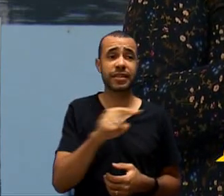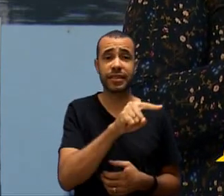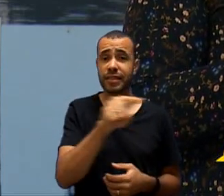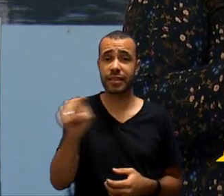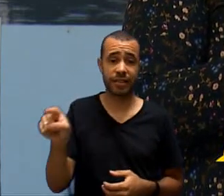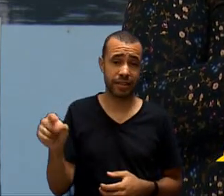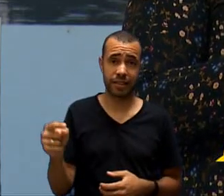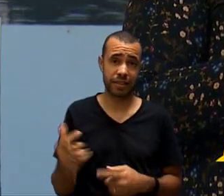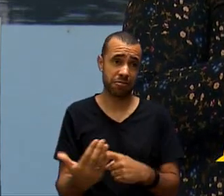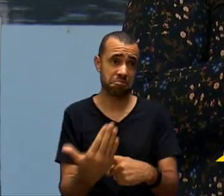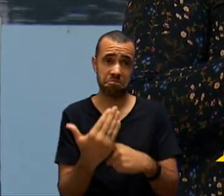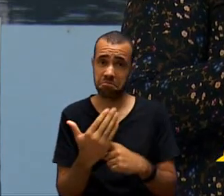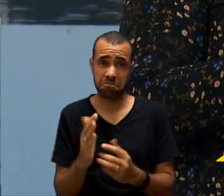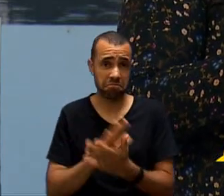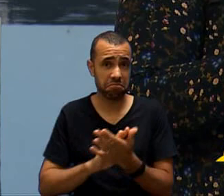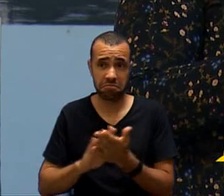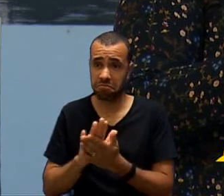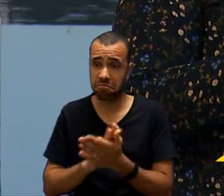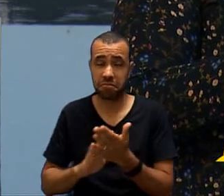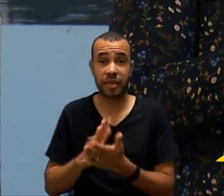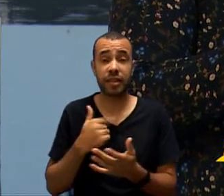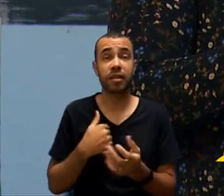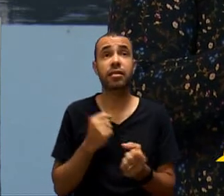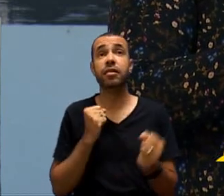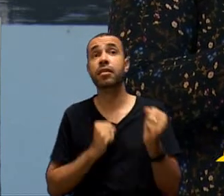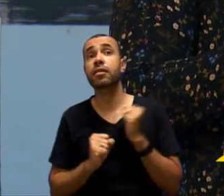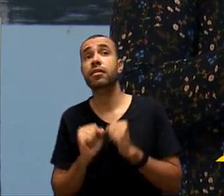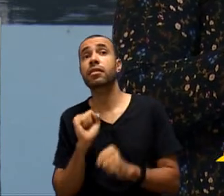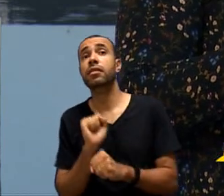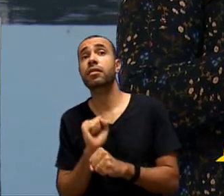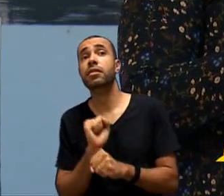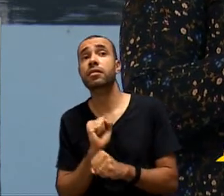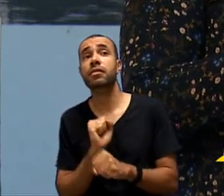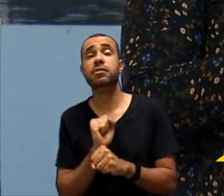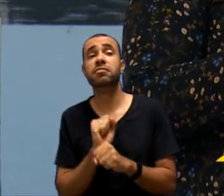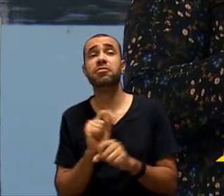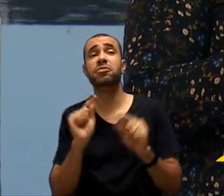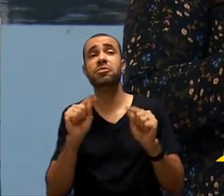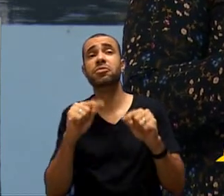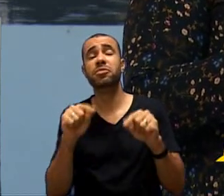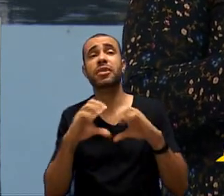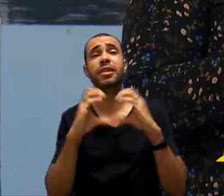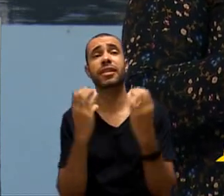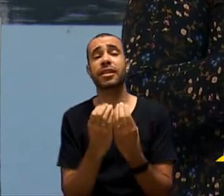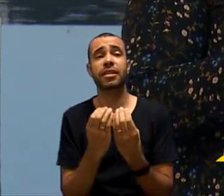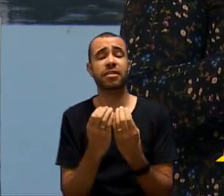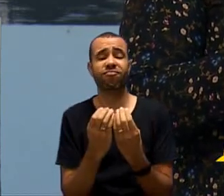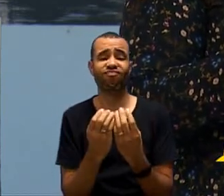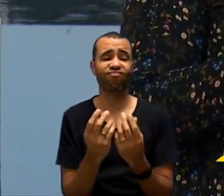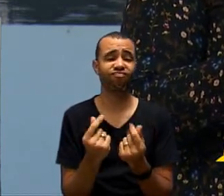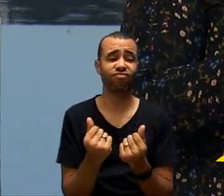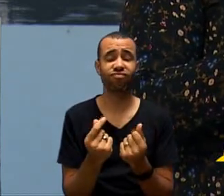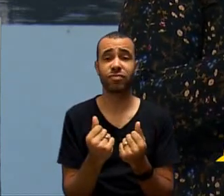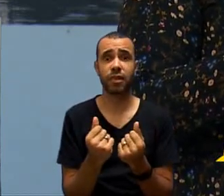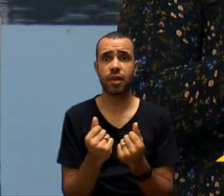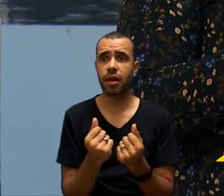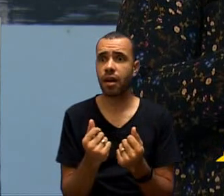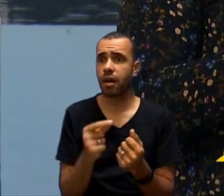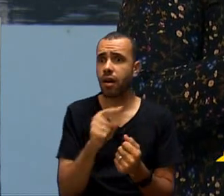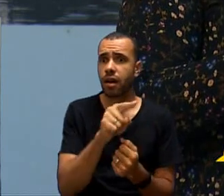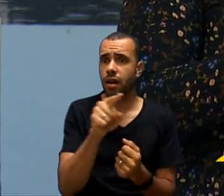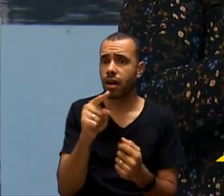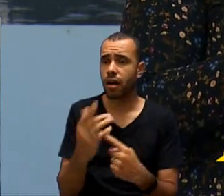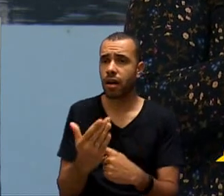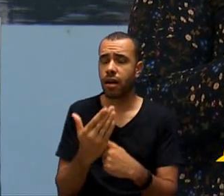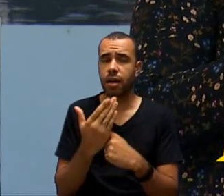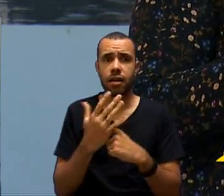eu acho que a minha expectativa foi superada por vocês, de verdade. Vocês são todos pessoas incríveis,